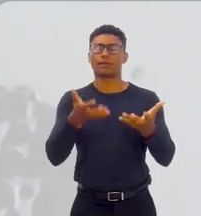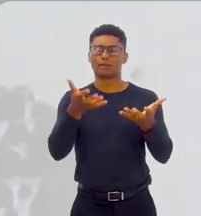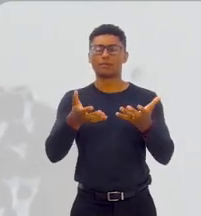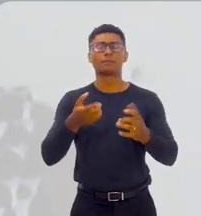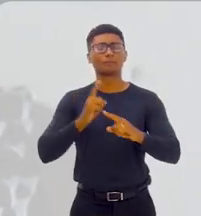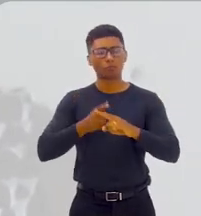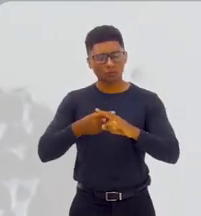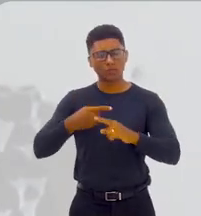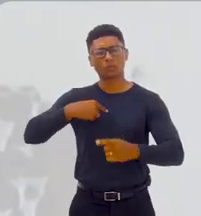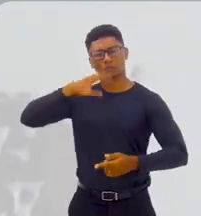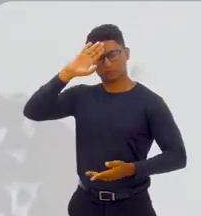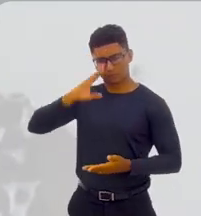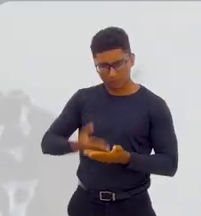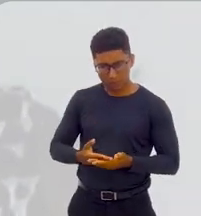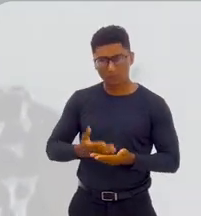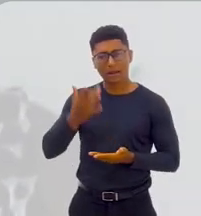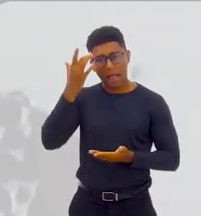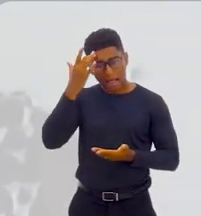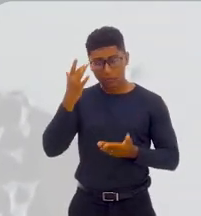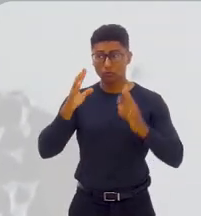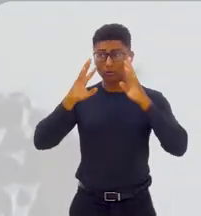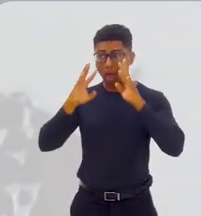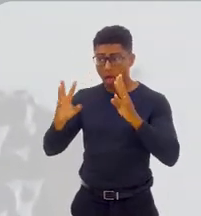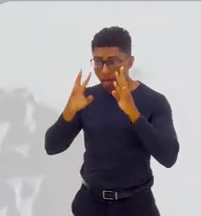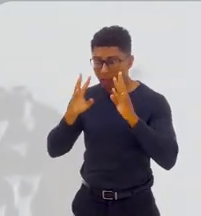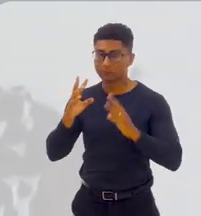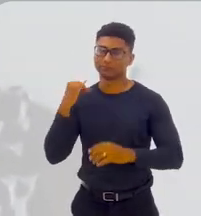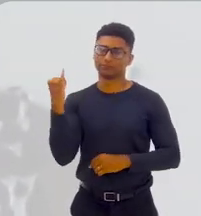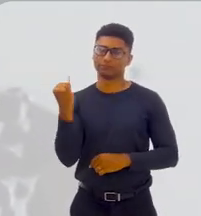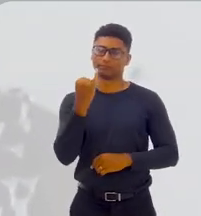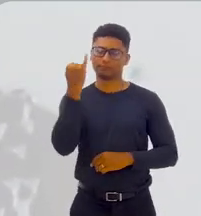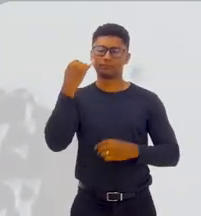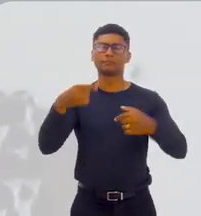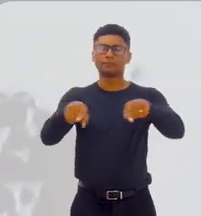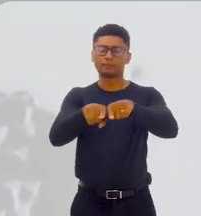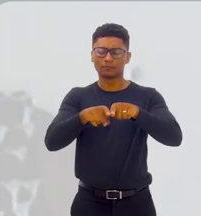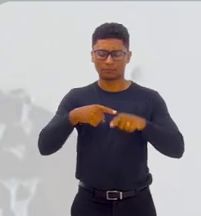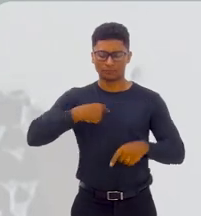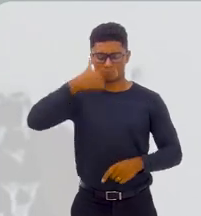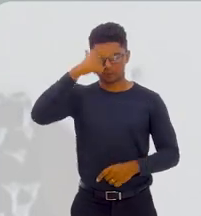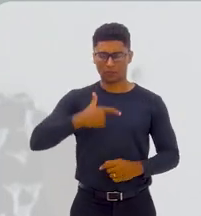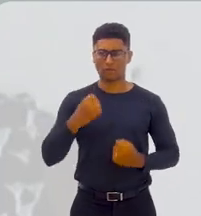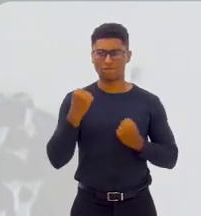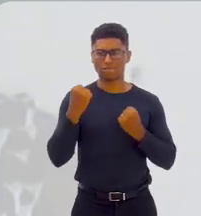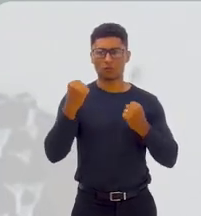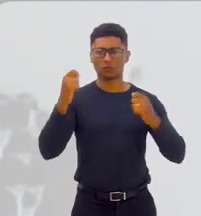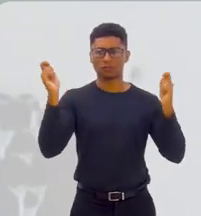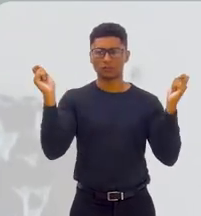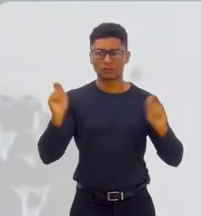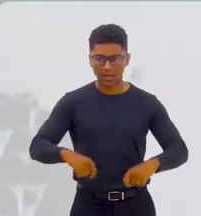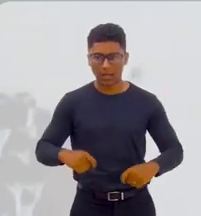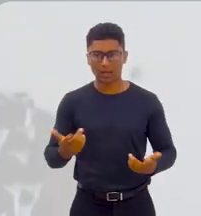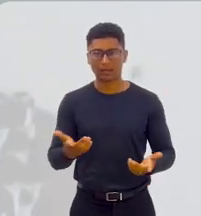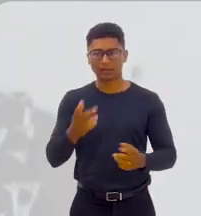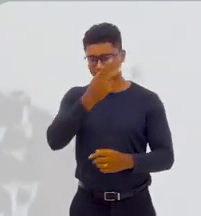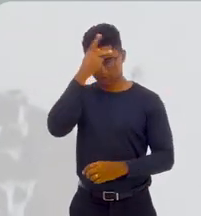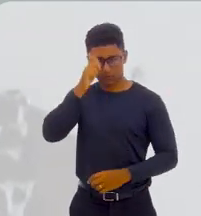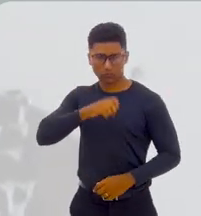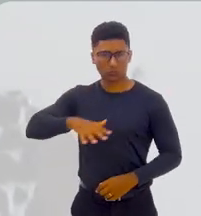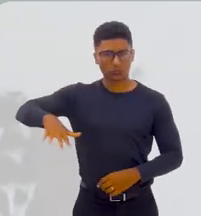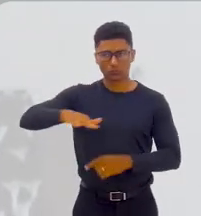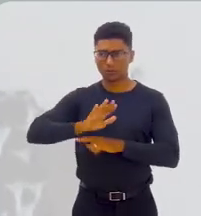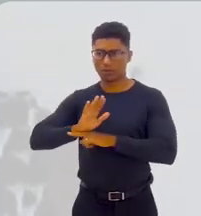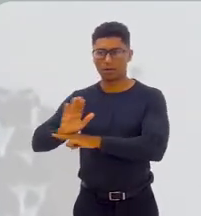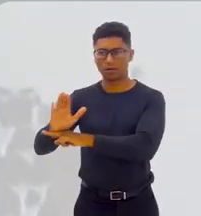eu acredito nisso, eu acredito no acolhimento, eu acredito na escuta e acredito nessa força que eu carrego para poder fazer alguma coisa de boa para a